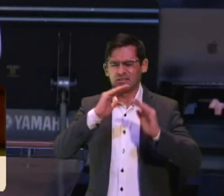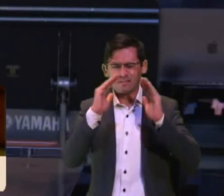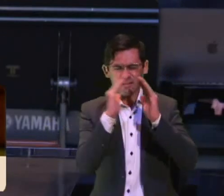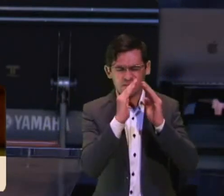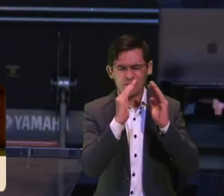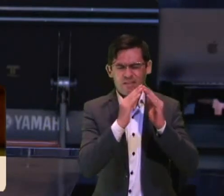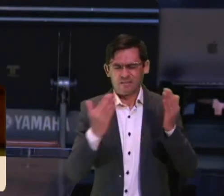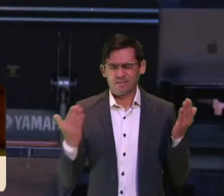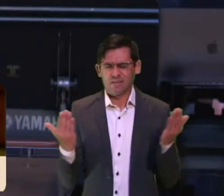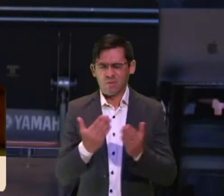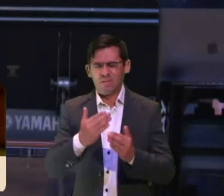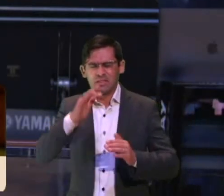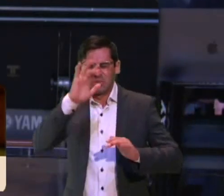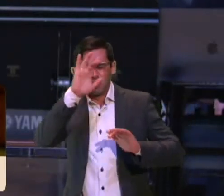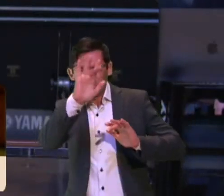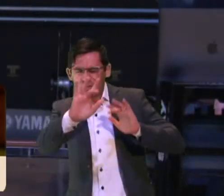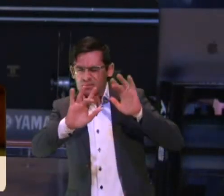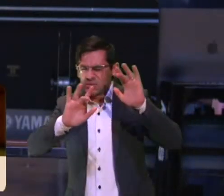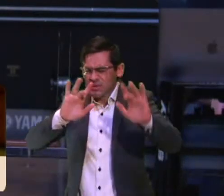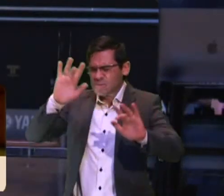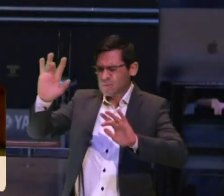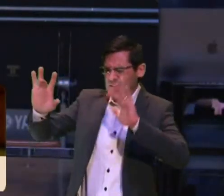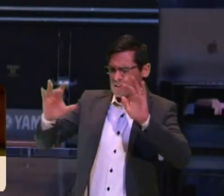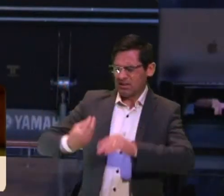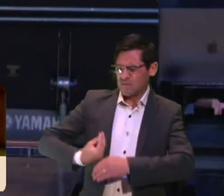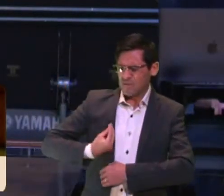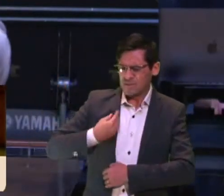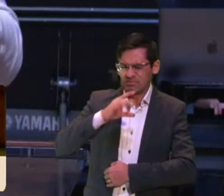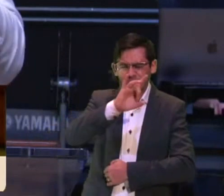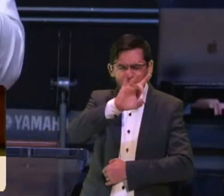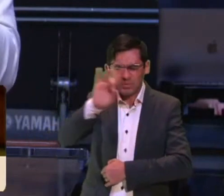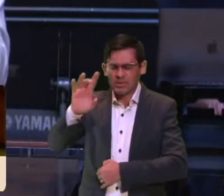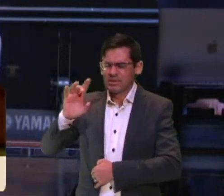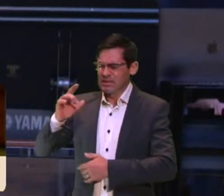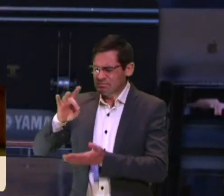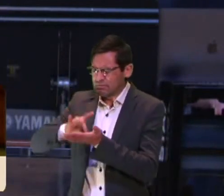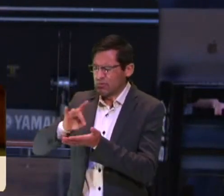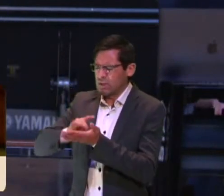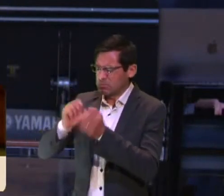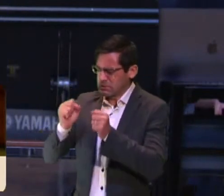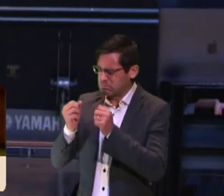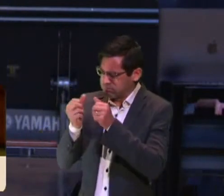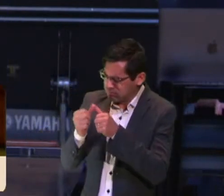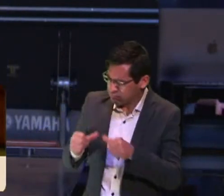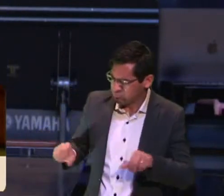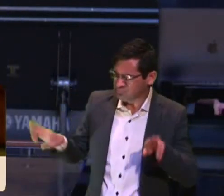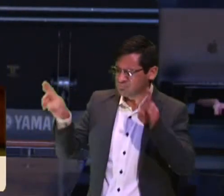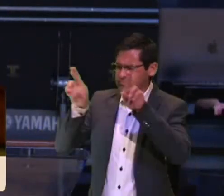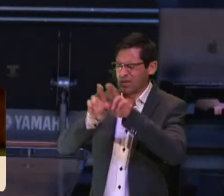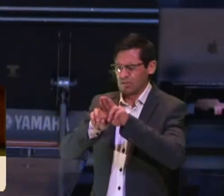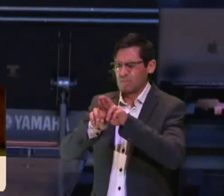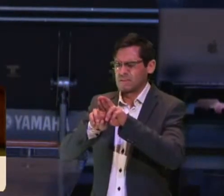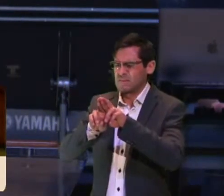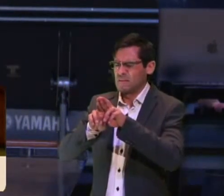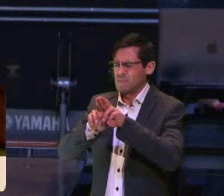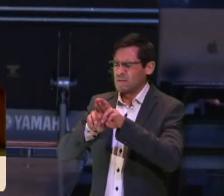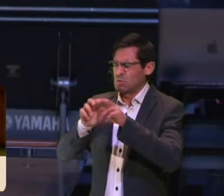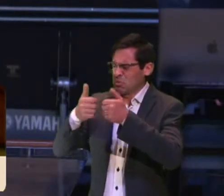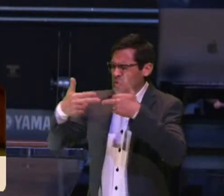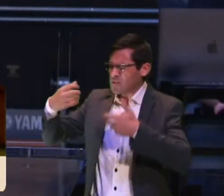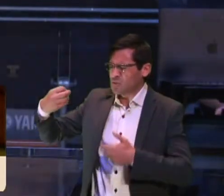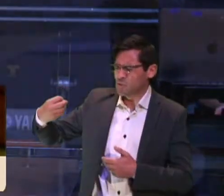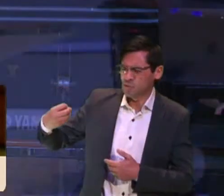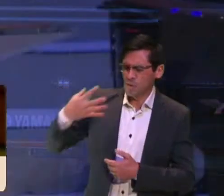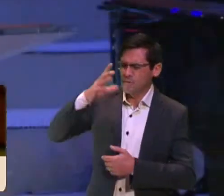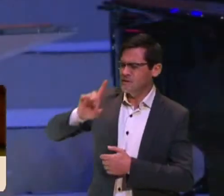agora, possam tocar as nossas vidas e que sejamos despertados pelo Senhor para algo novo que o Senhor